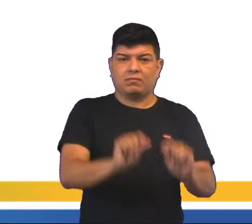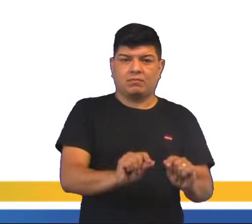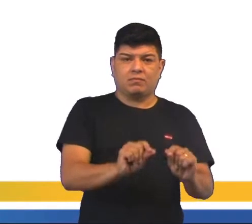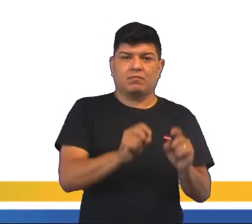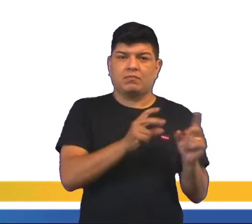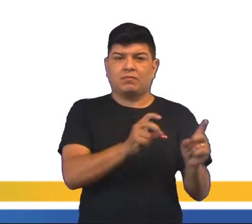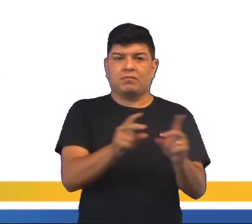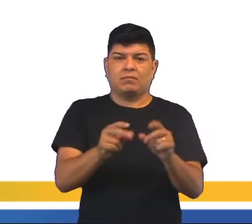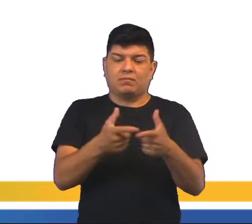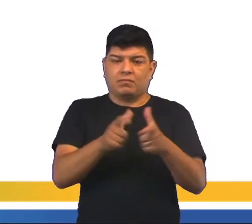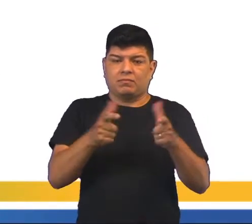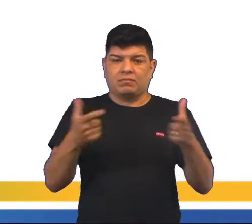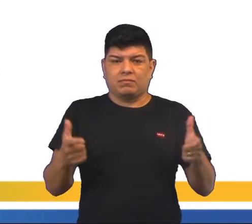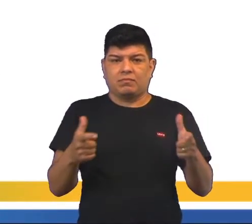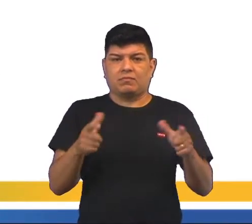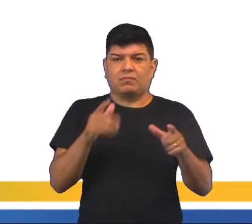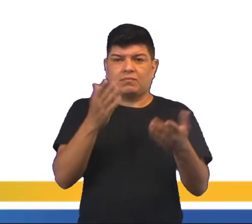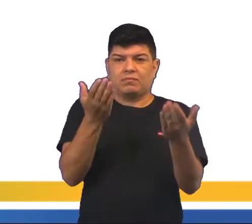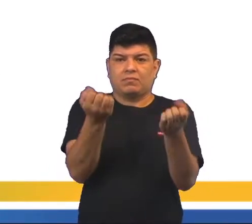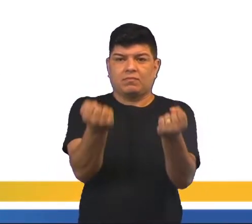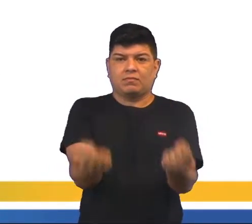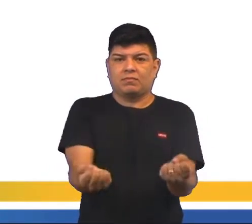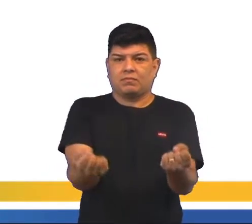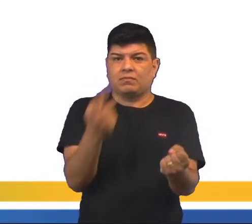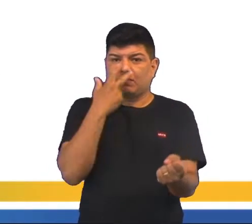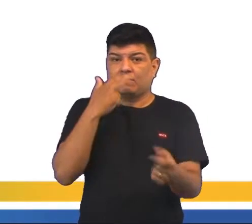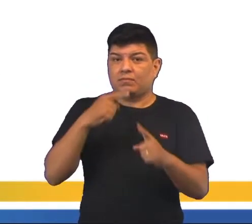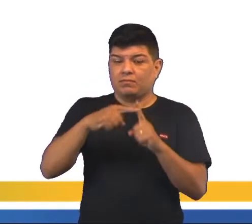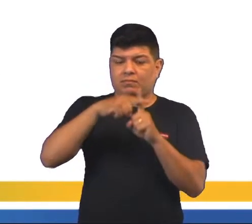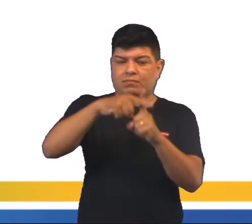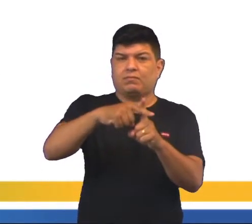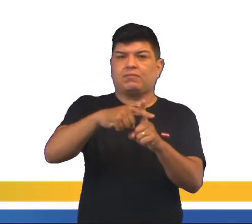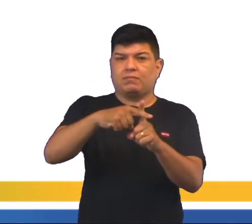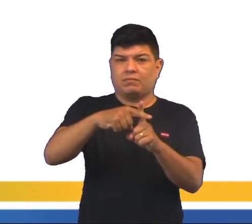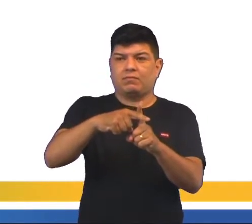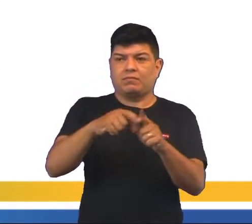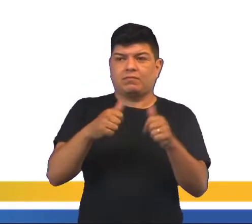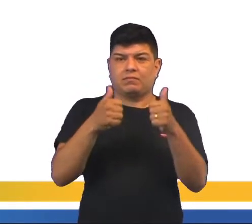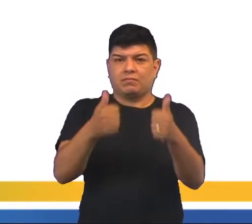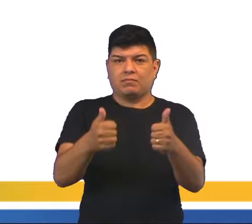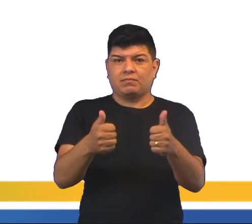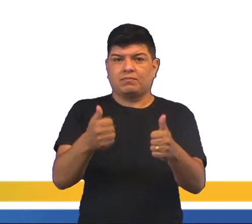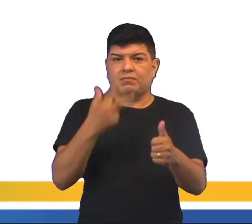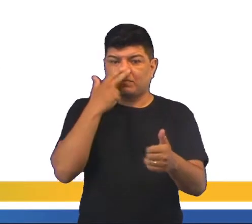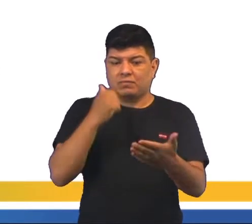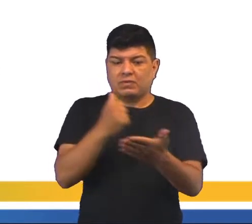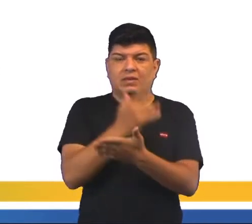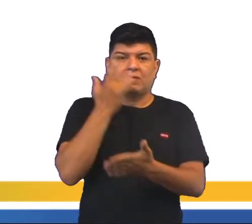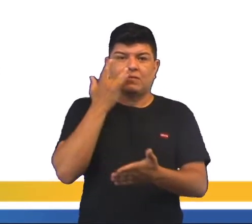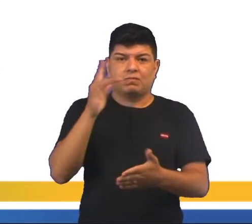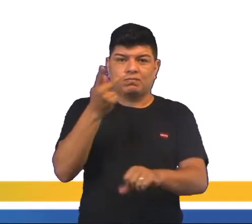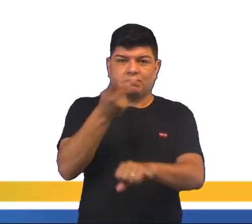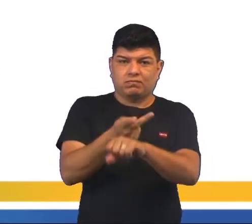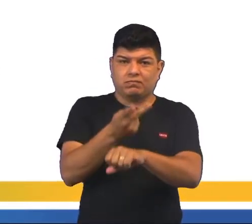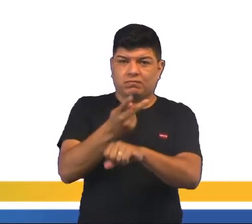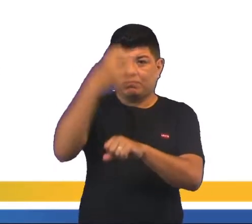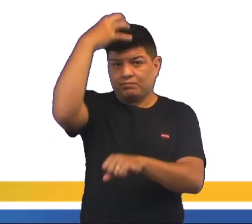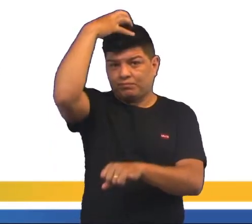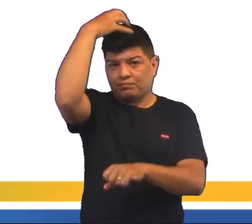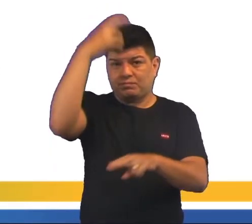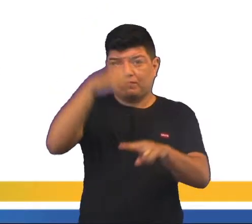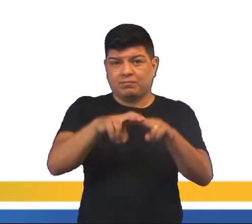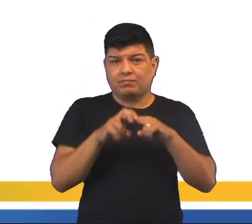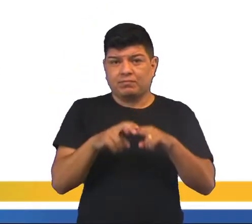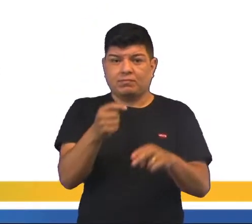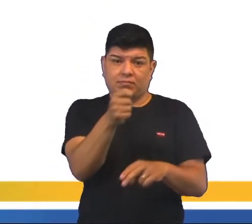importações e aumentando as exportações. Assim, a balança comercial ficaria positiva, Essa era a forma de reter o ouro e a prata do reino,